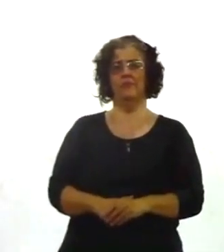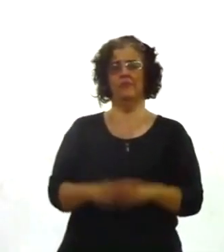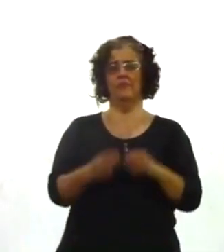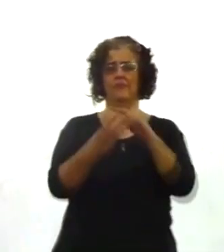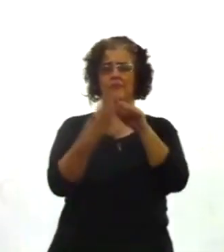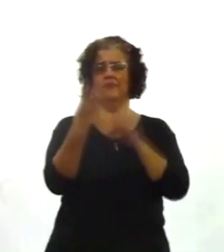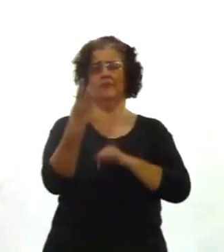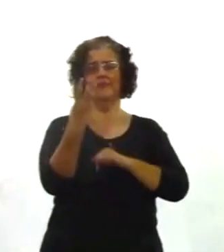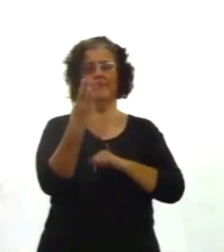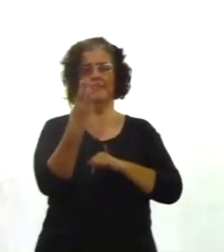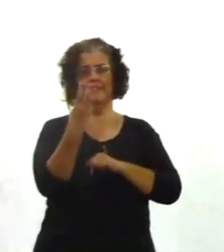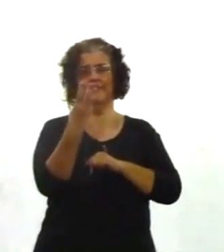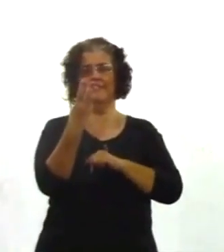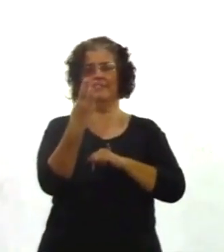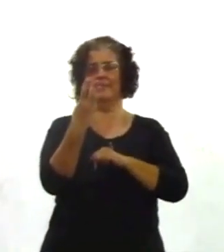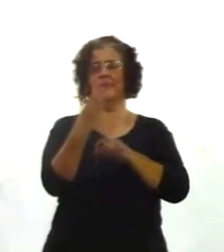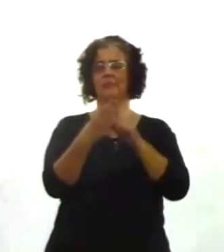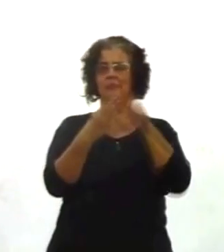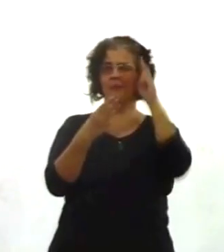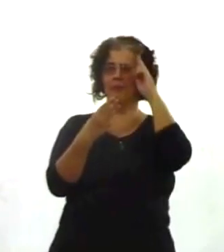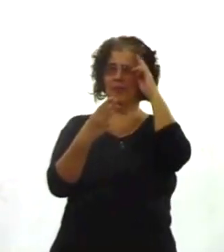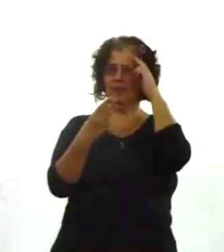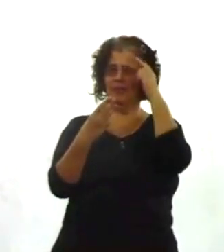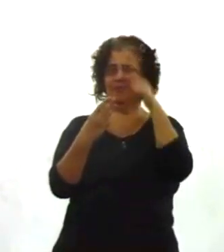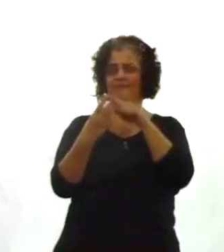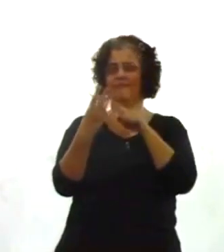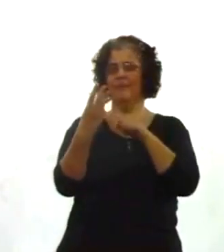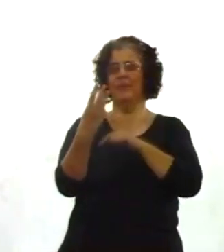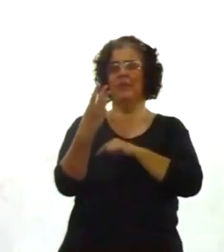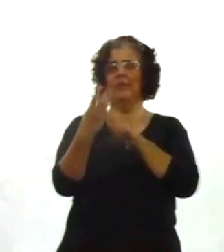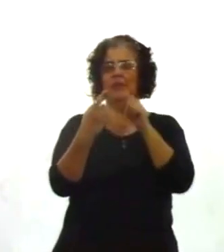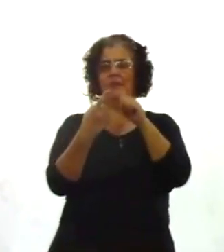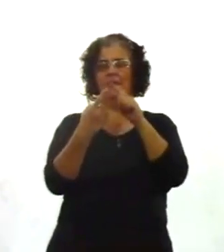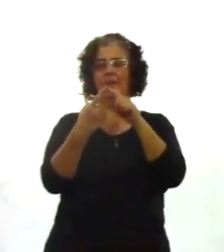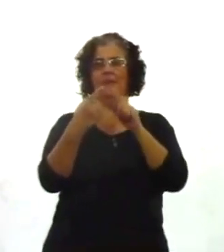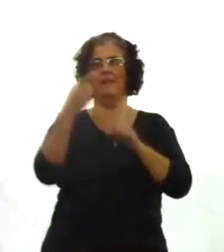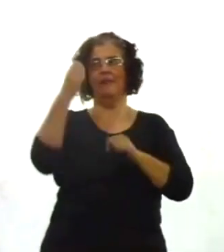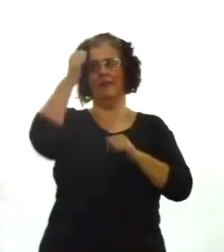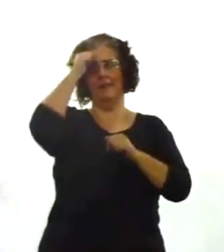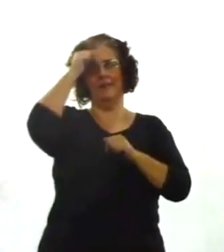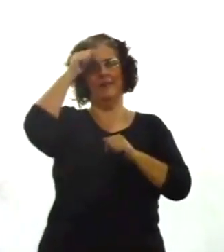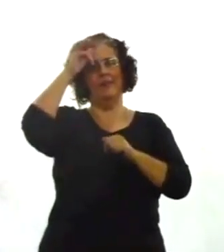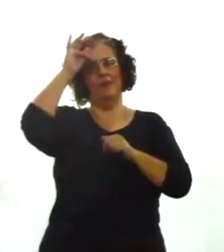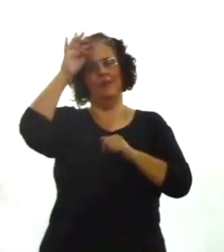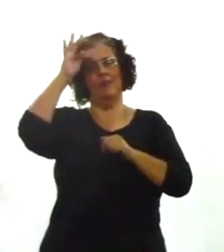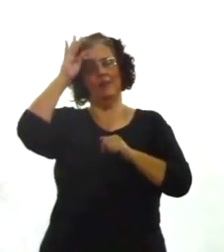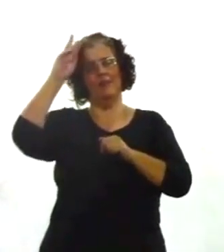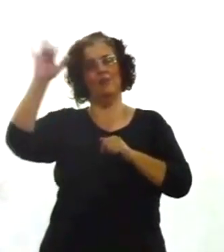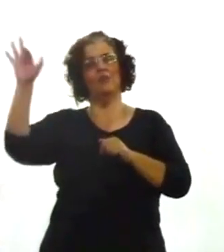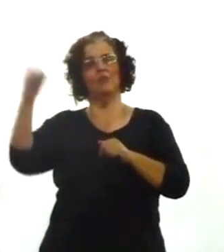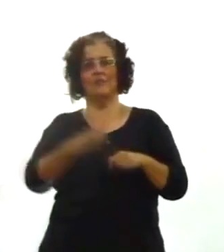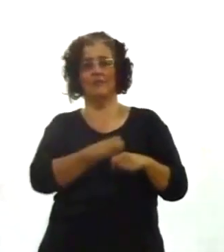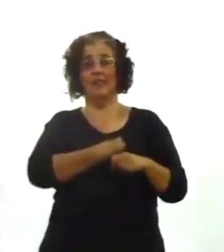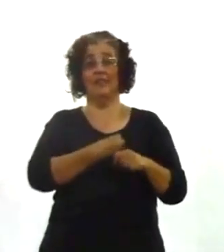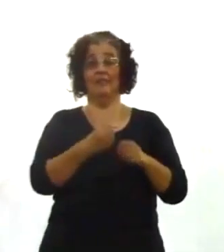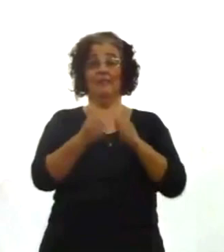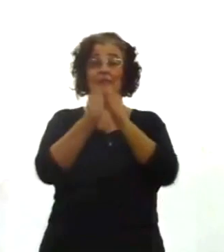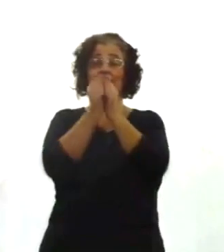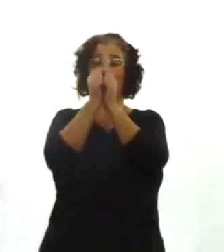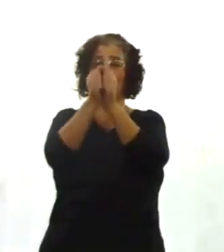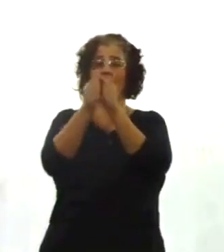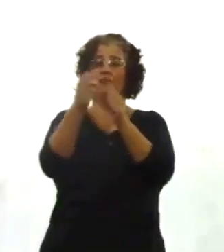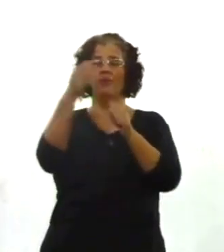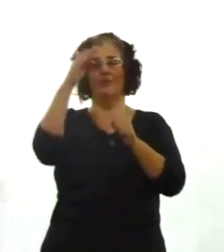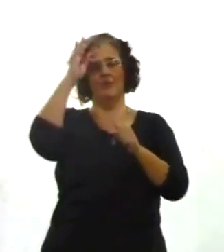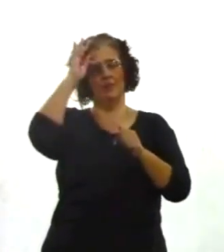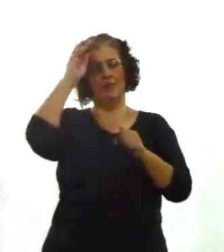Uma teologia para a vida diante da morte. Olha,